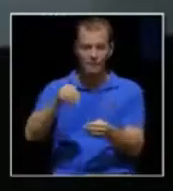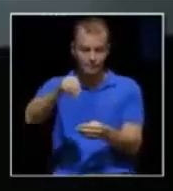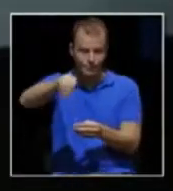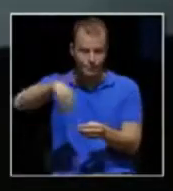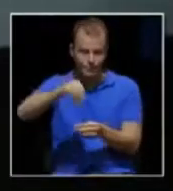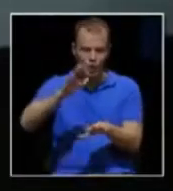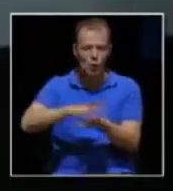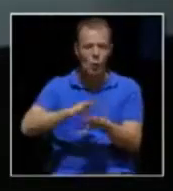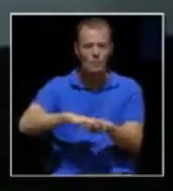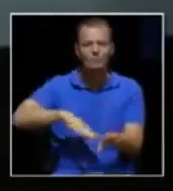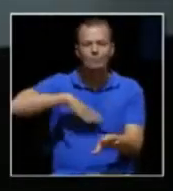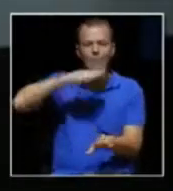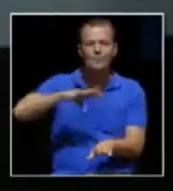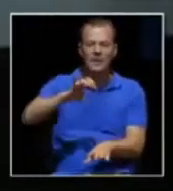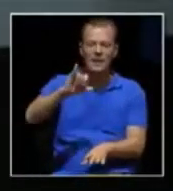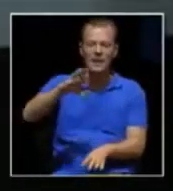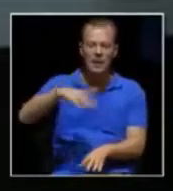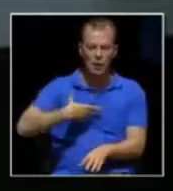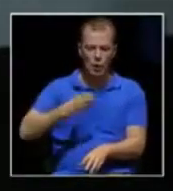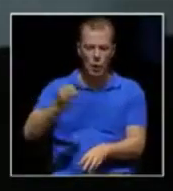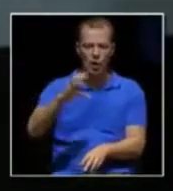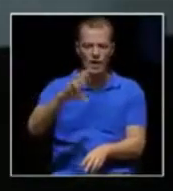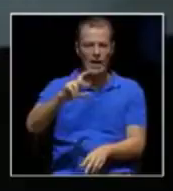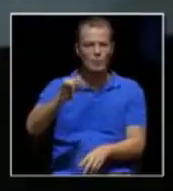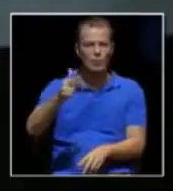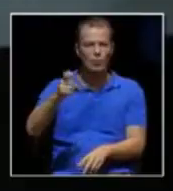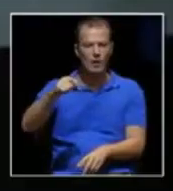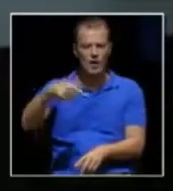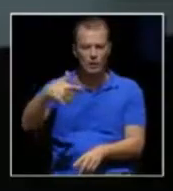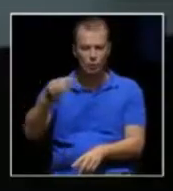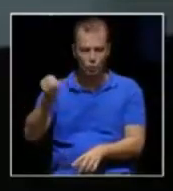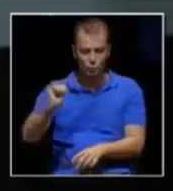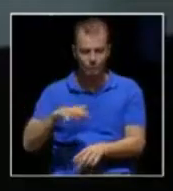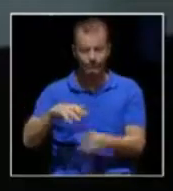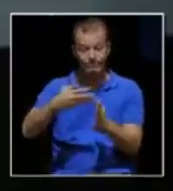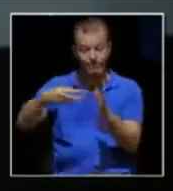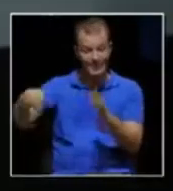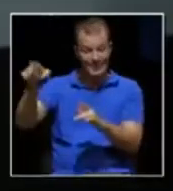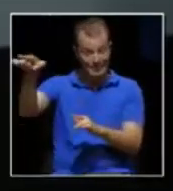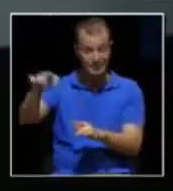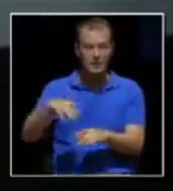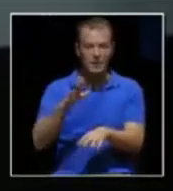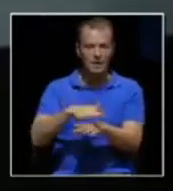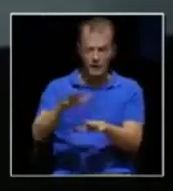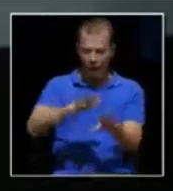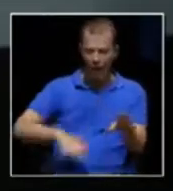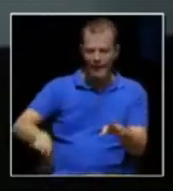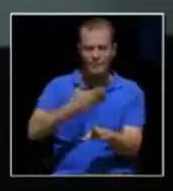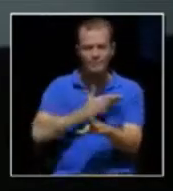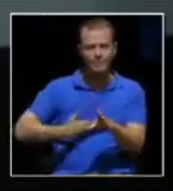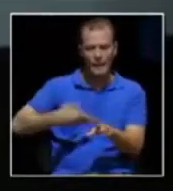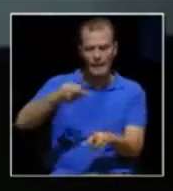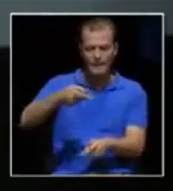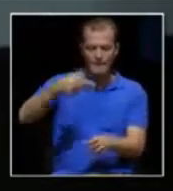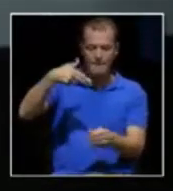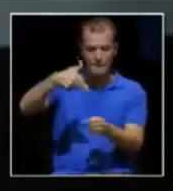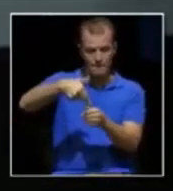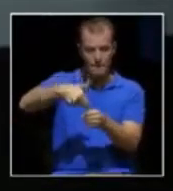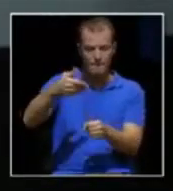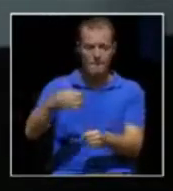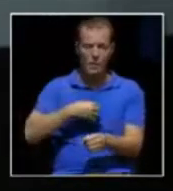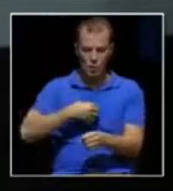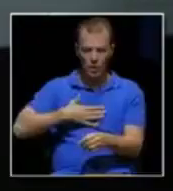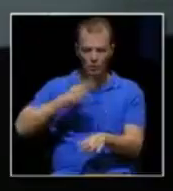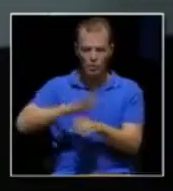por hidrocarbonetos, também na zona do Parque das Nações, nas imediações dos terrenos da antiga Petrogal, na sequência de obras